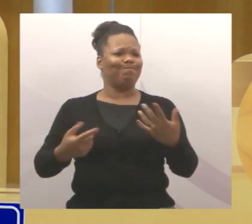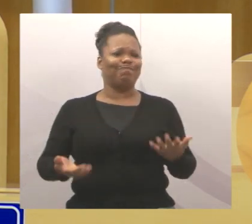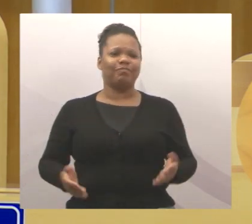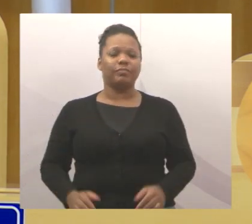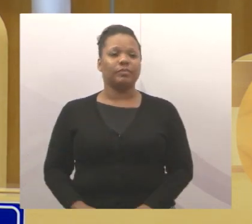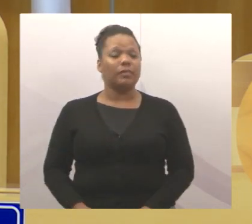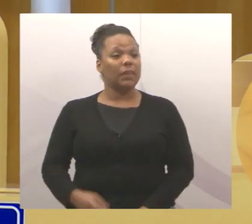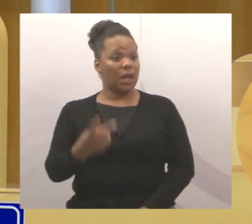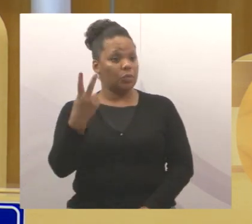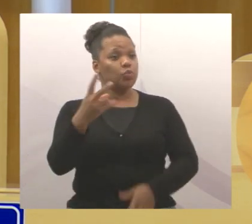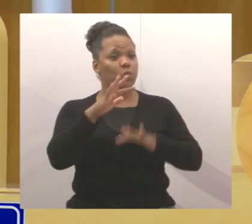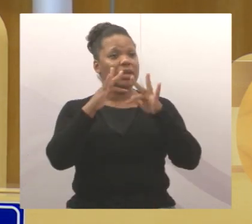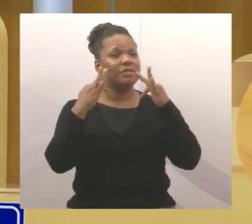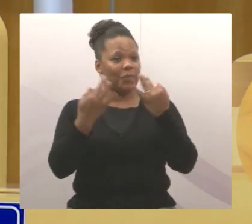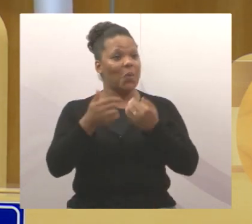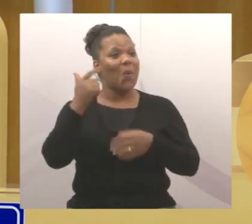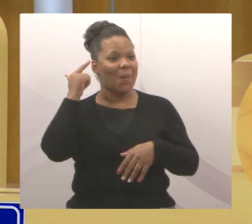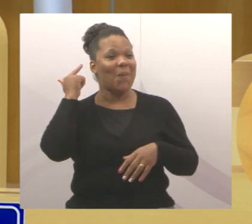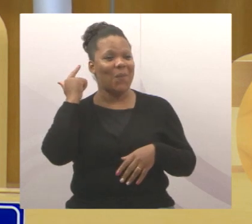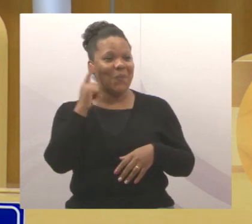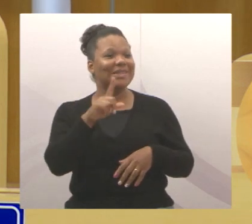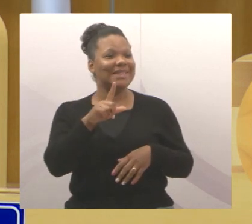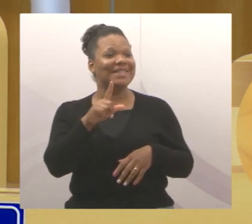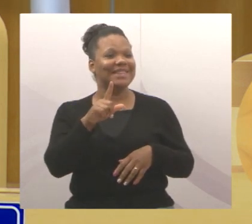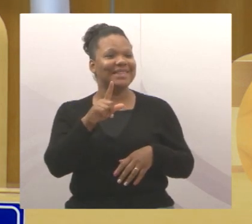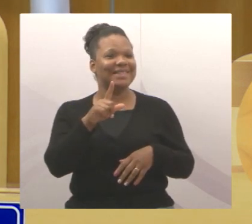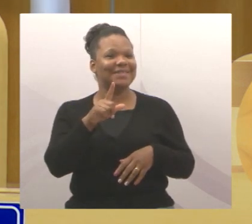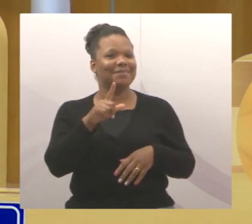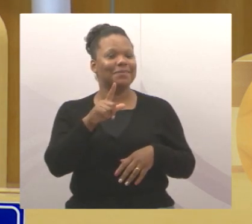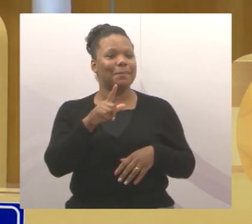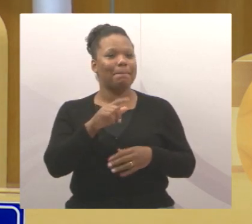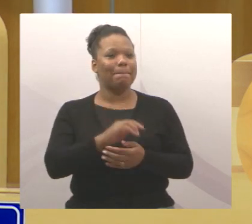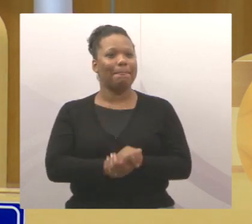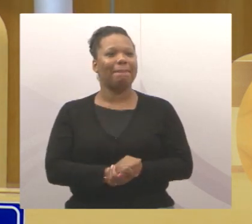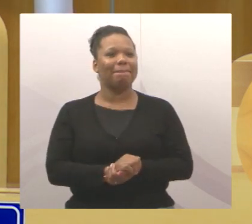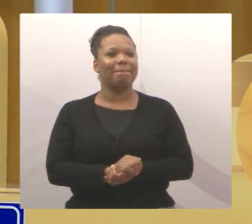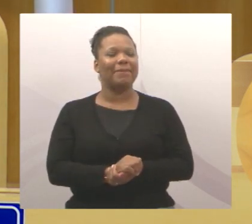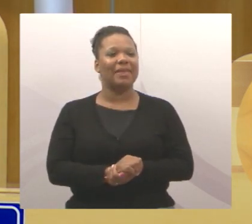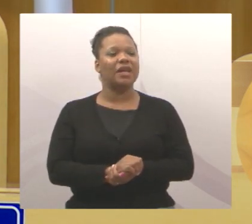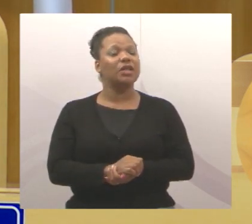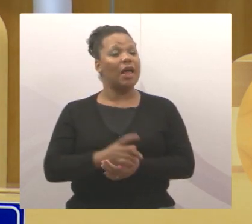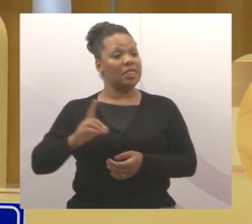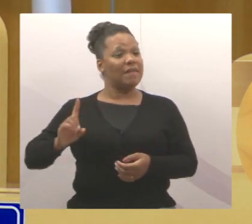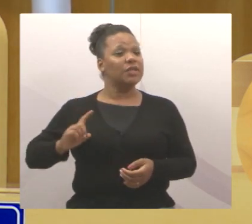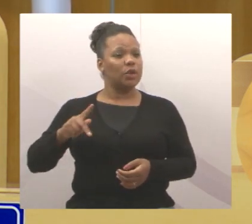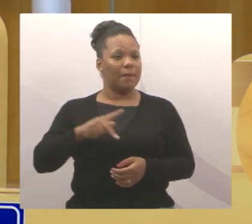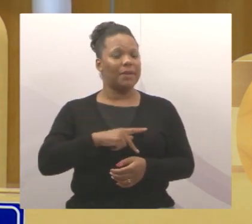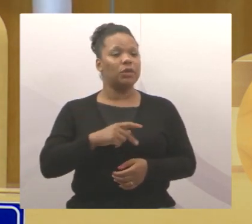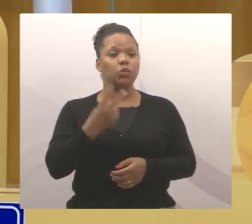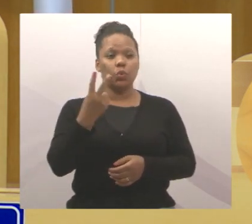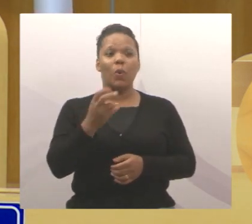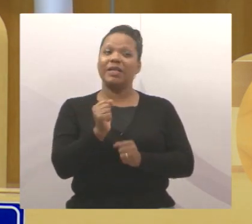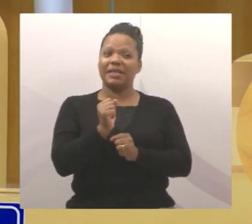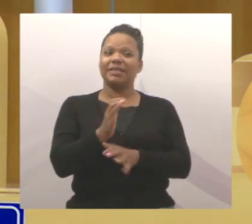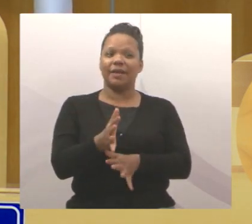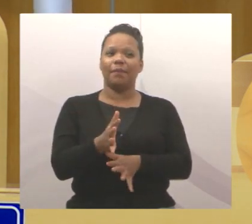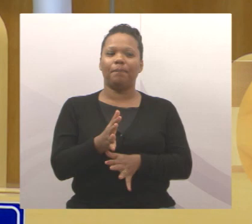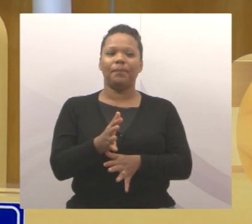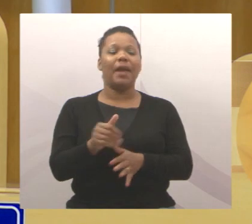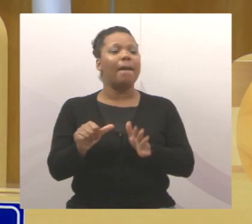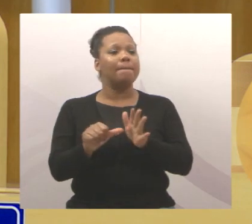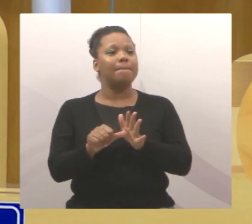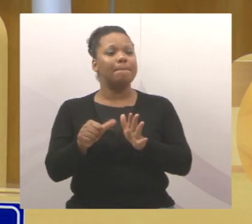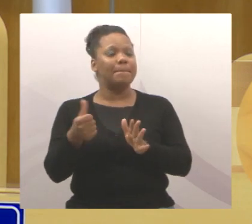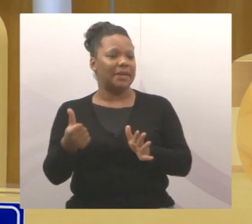E 2 famílias conseguiram obter pela Defensoria Pública 2 ações. Chegou em